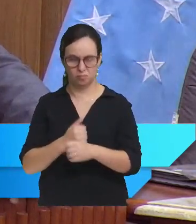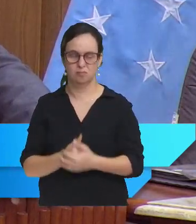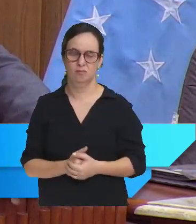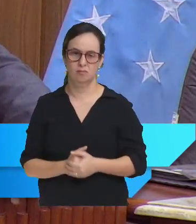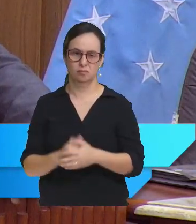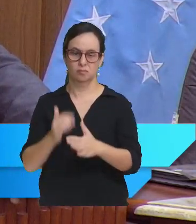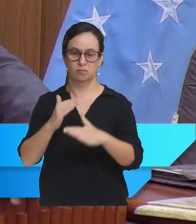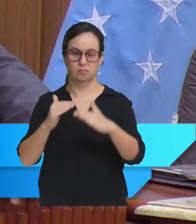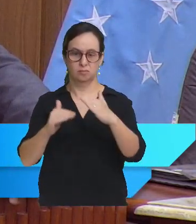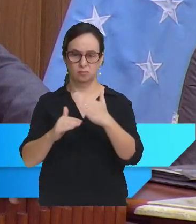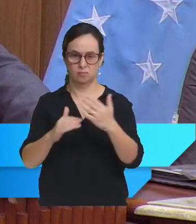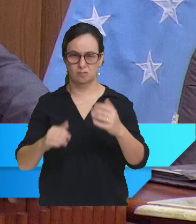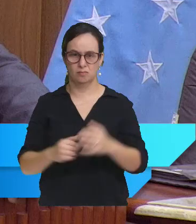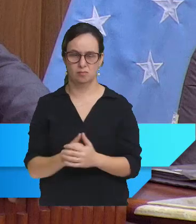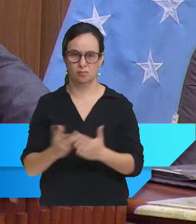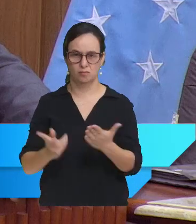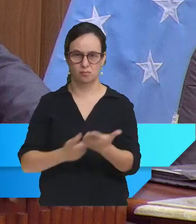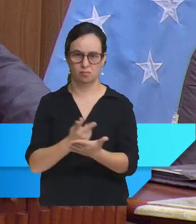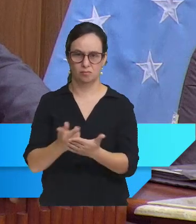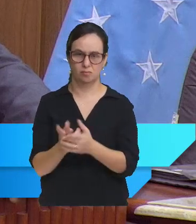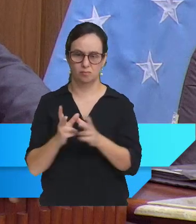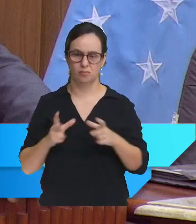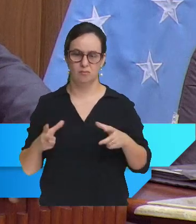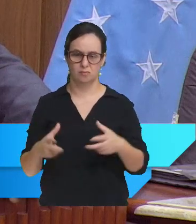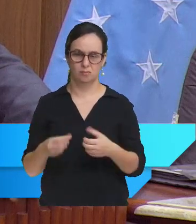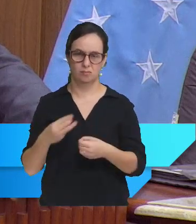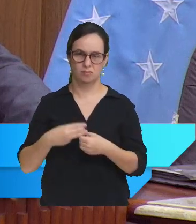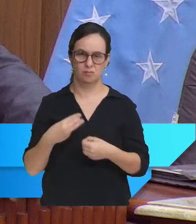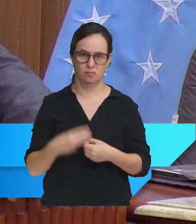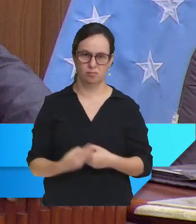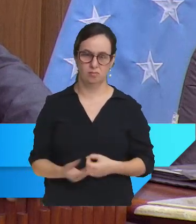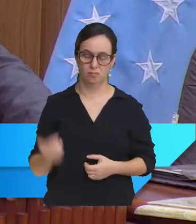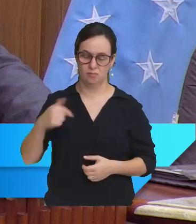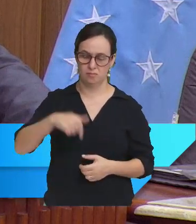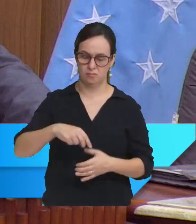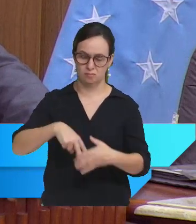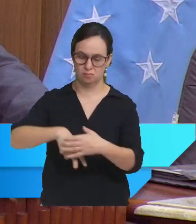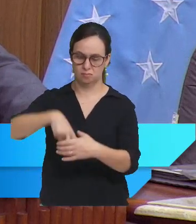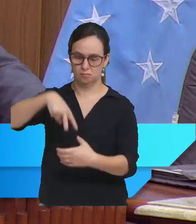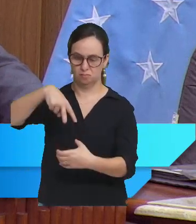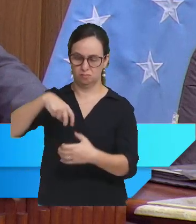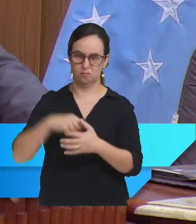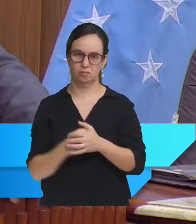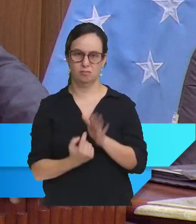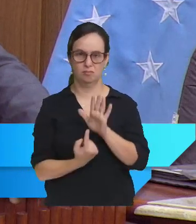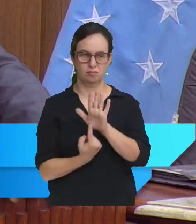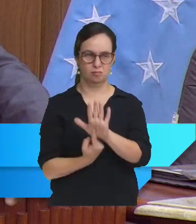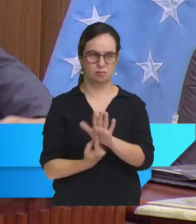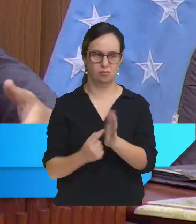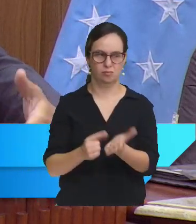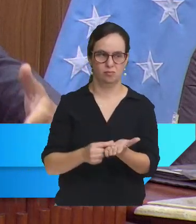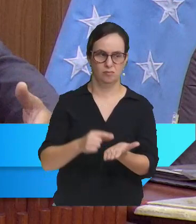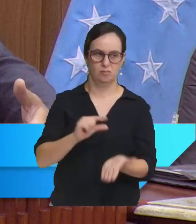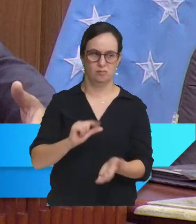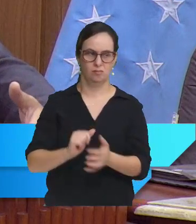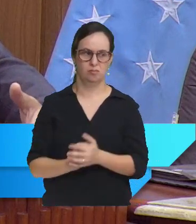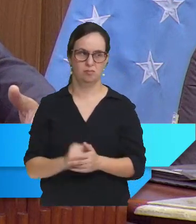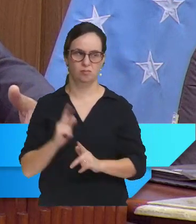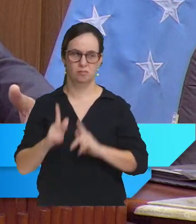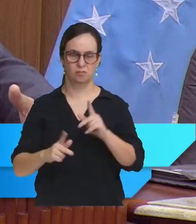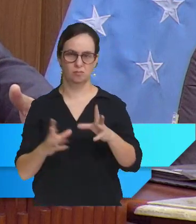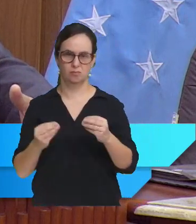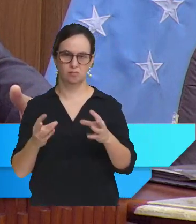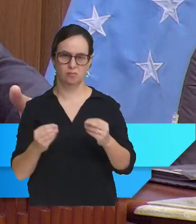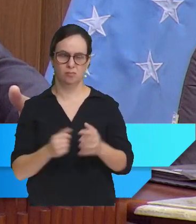Municipal. E vim hoje aqui nessa tribuna mostrar um pouquinho do que a população disse.